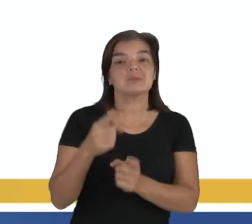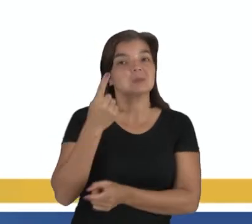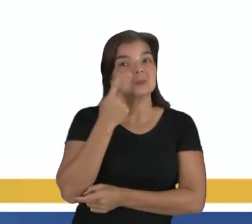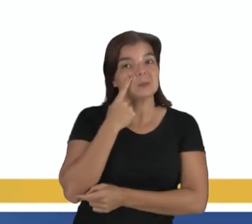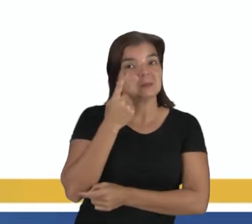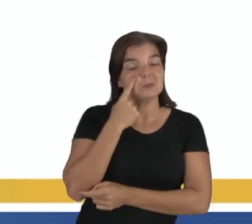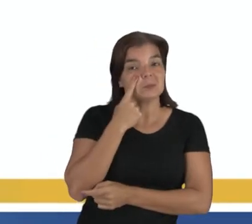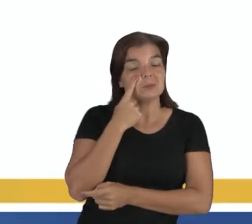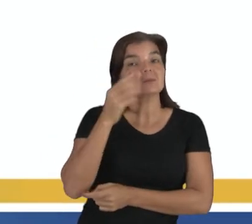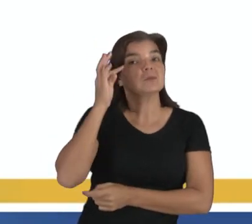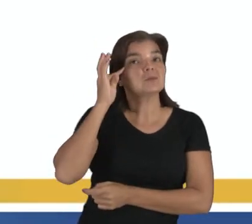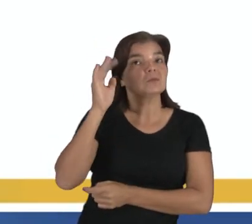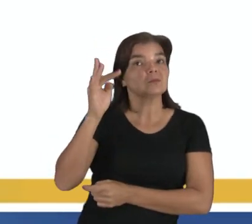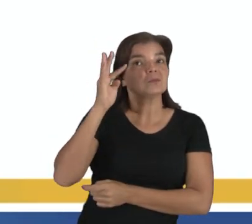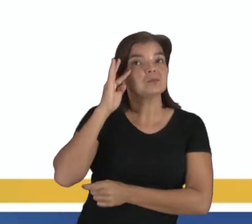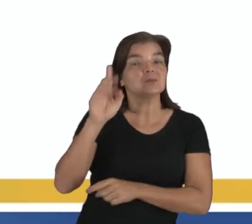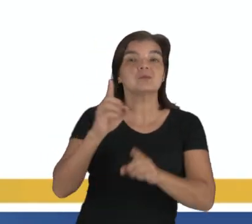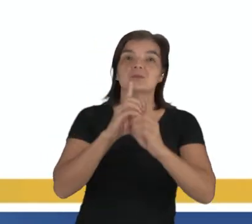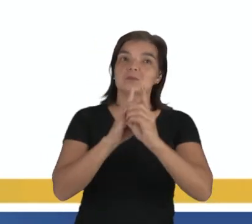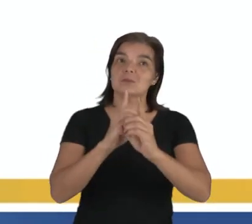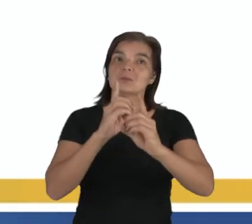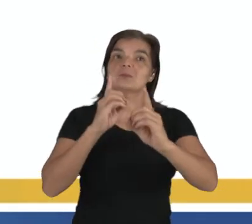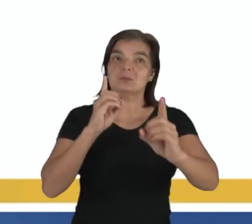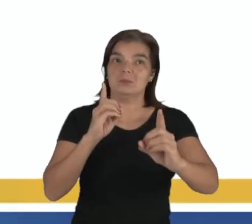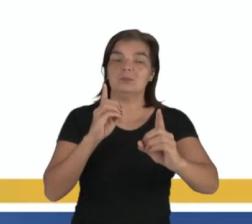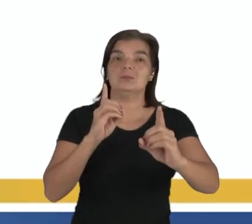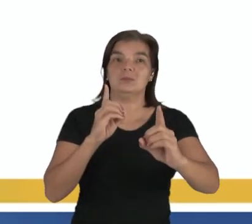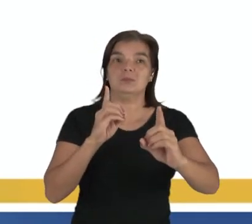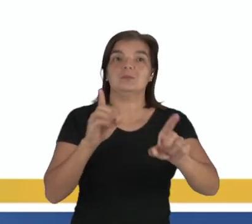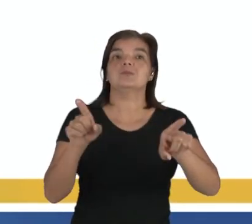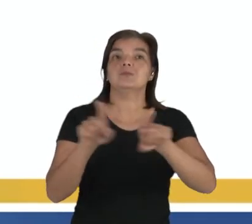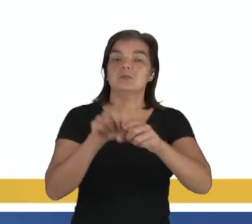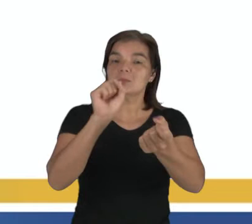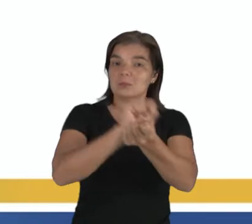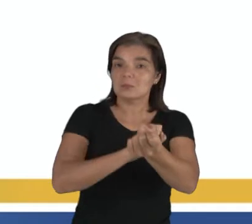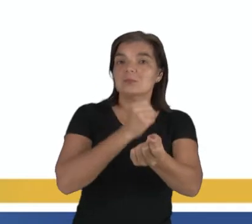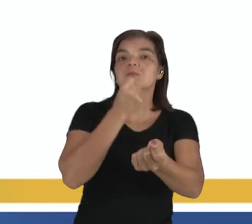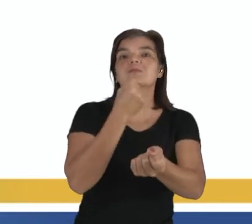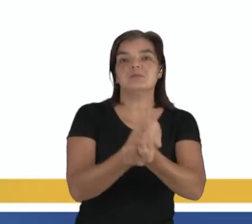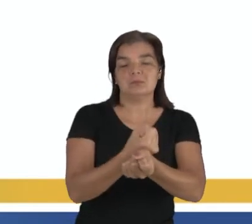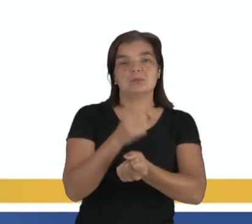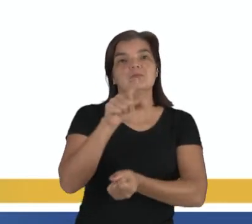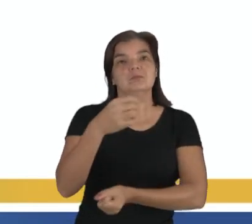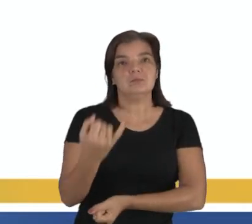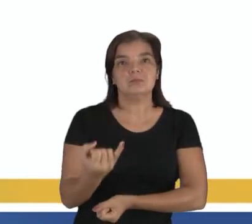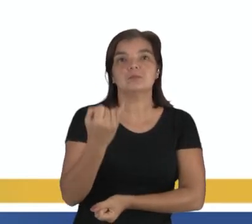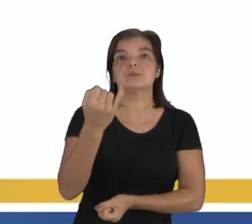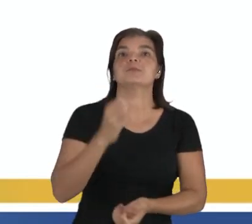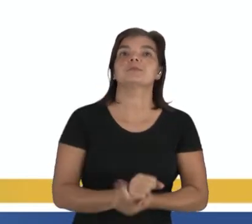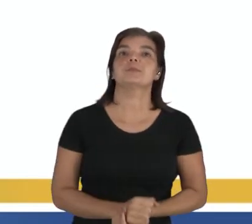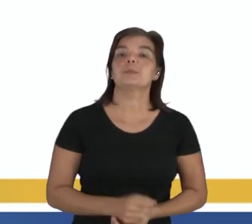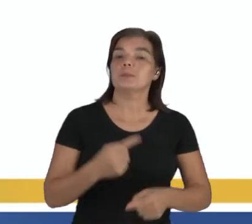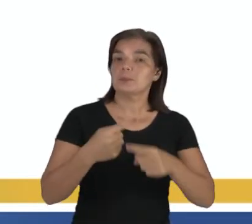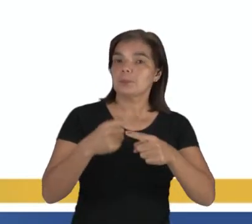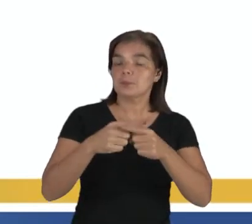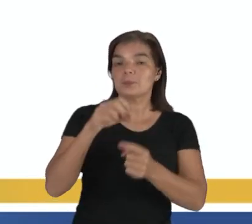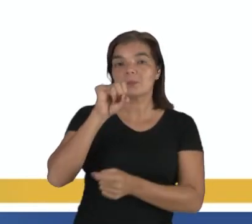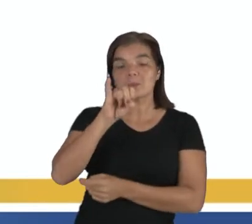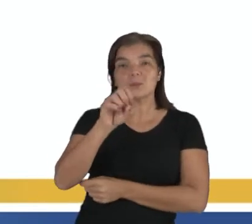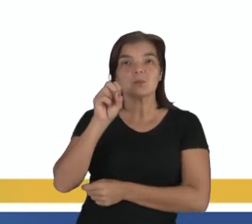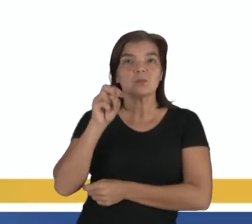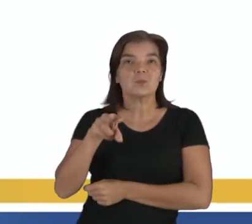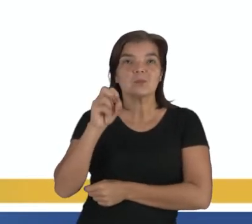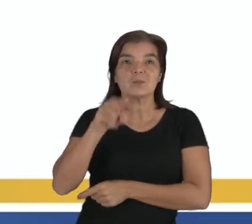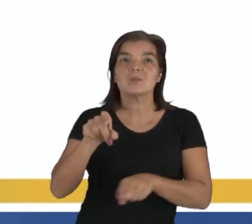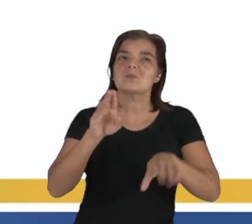prever, ao menos em teoria, que o distanciamento social e lockdown serão eficazes. Porque se